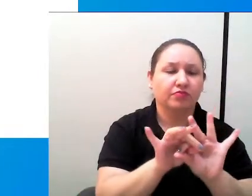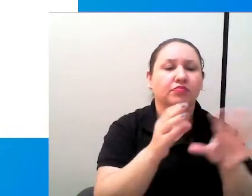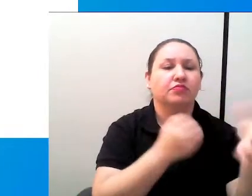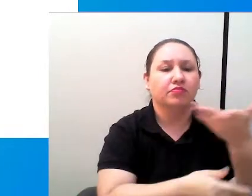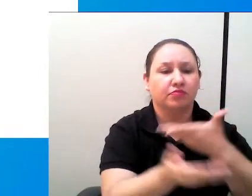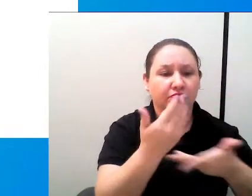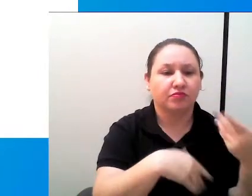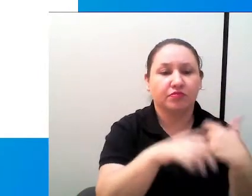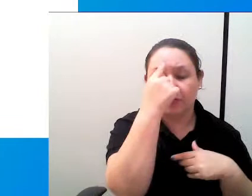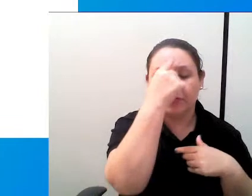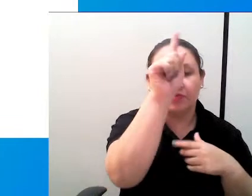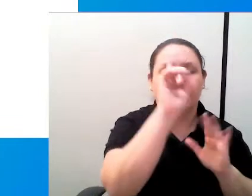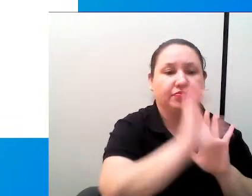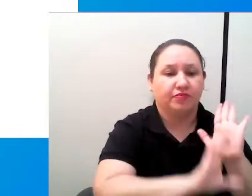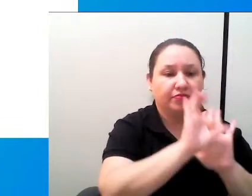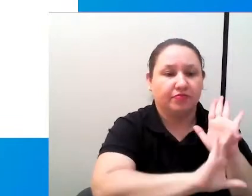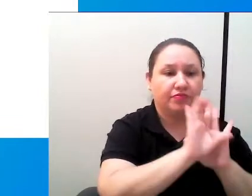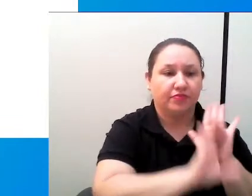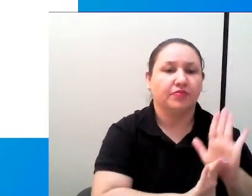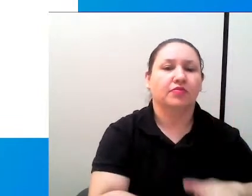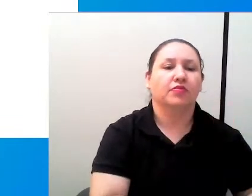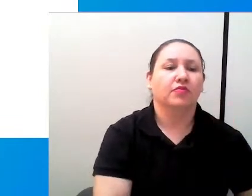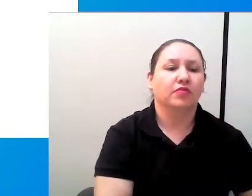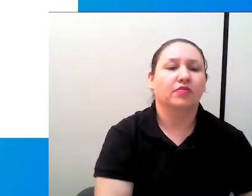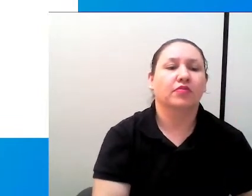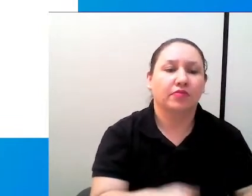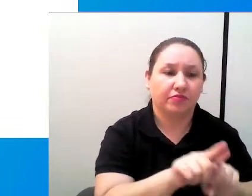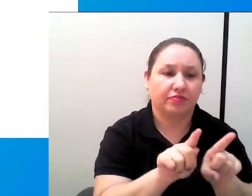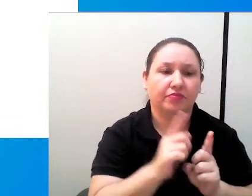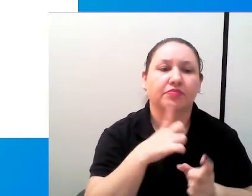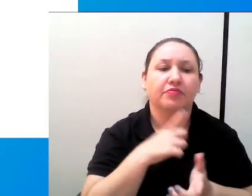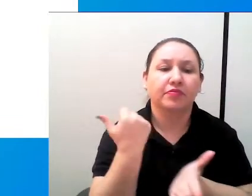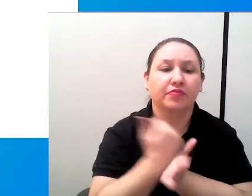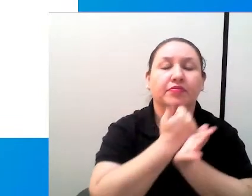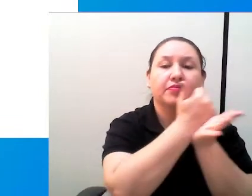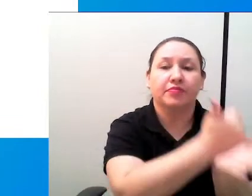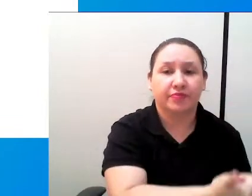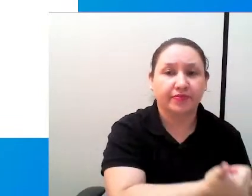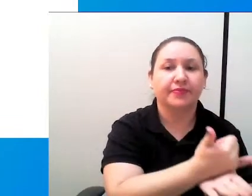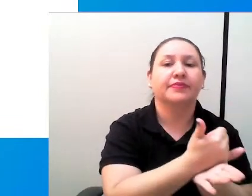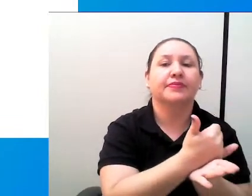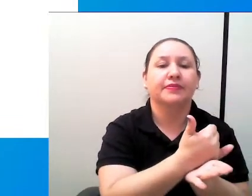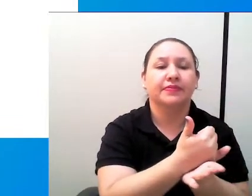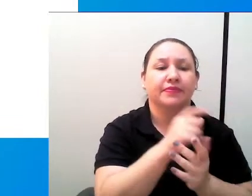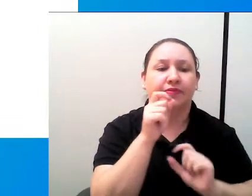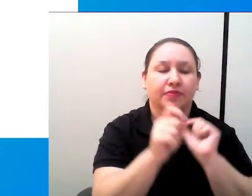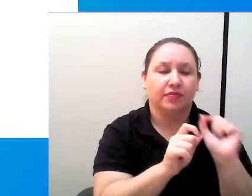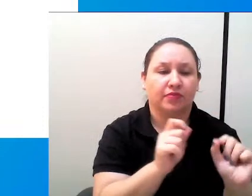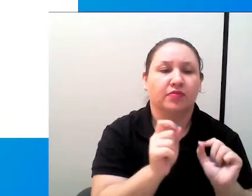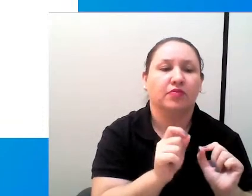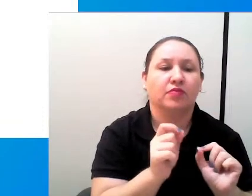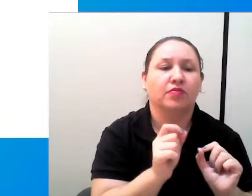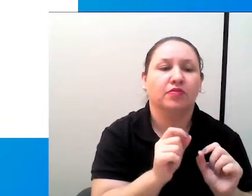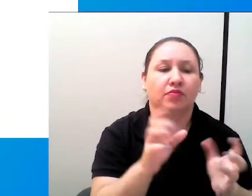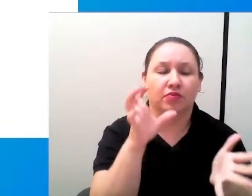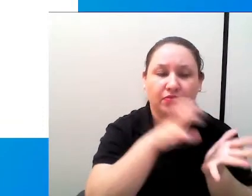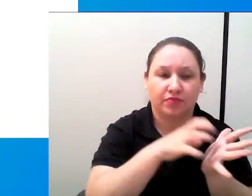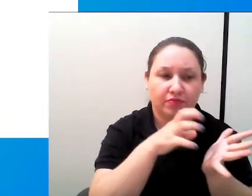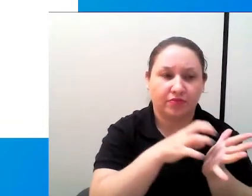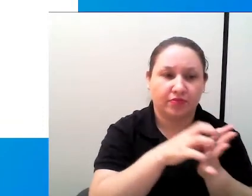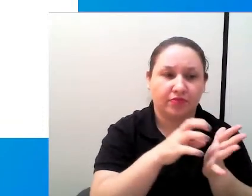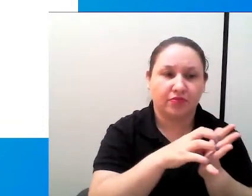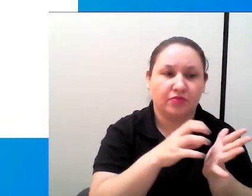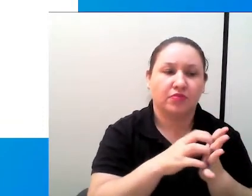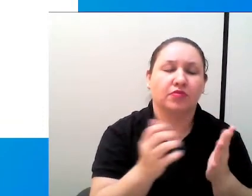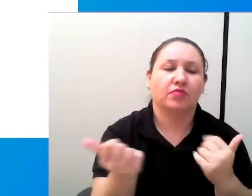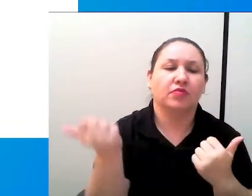que é importante. E ele tem o apoio total da Pró-Reitoria de Extensão, como foi colocado agora há pouco pelo professor